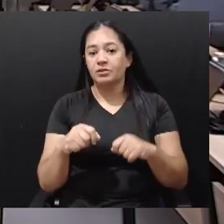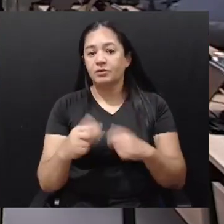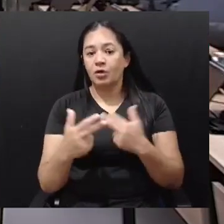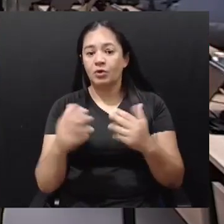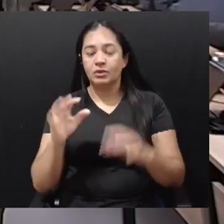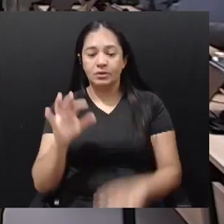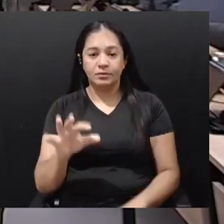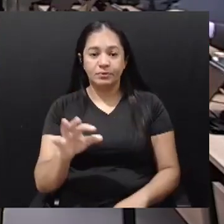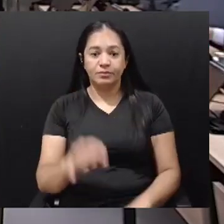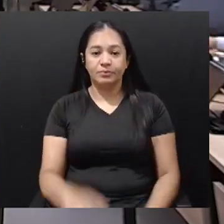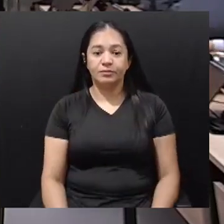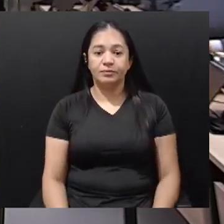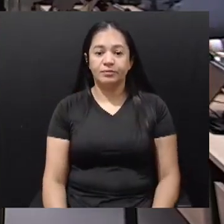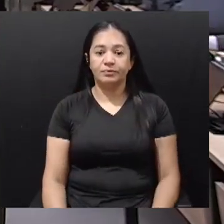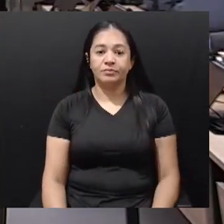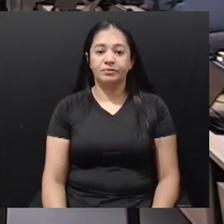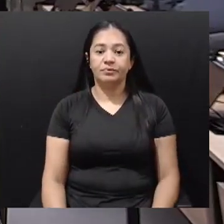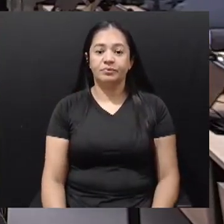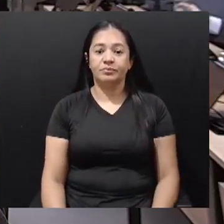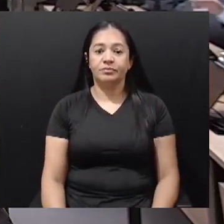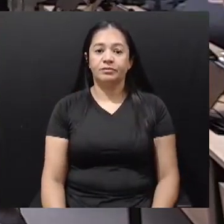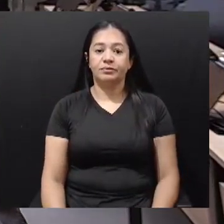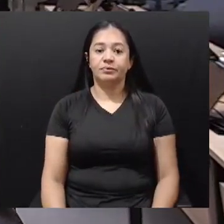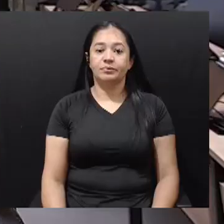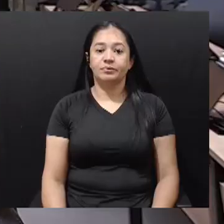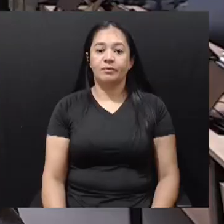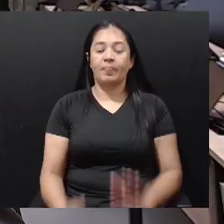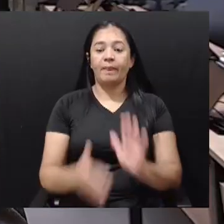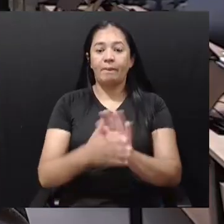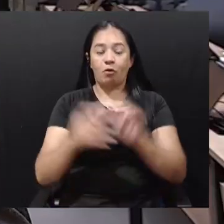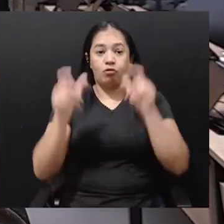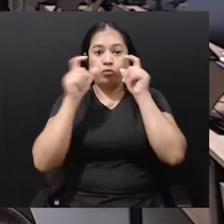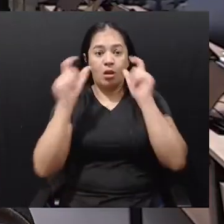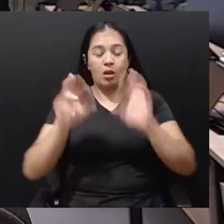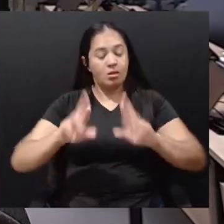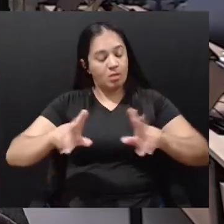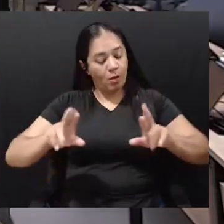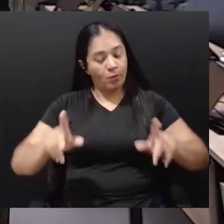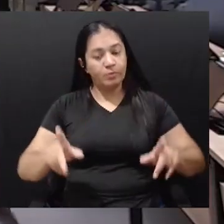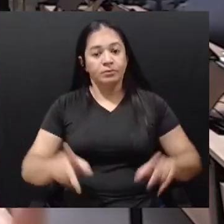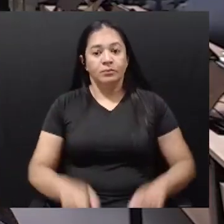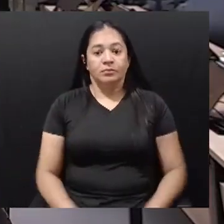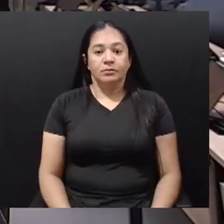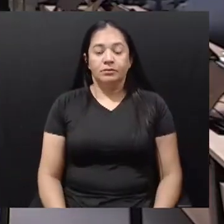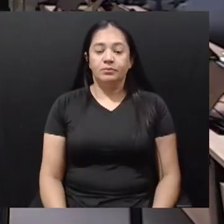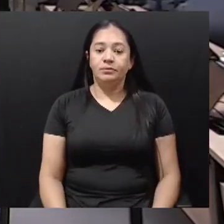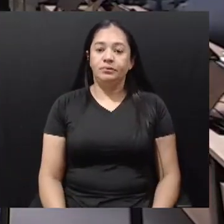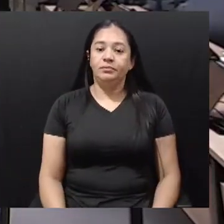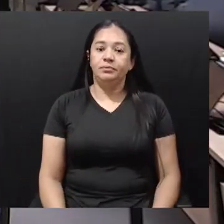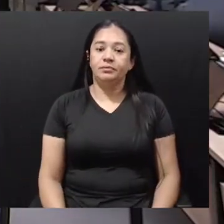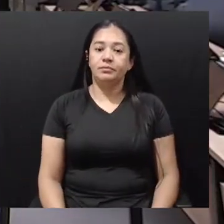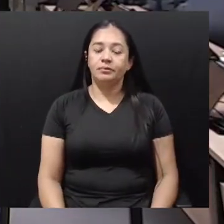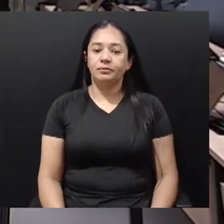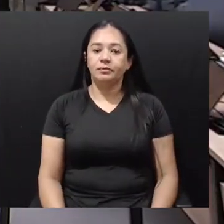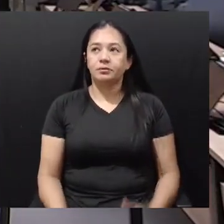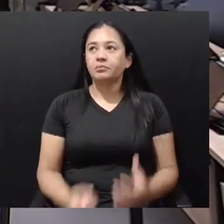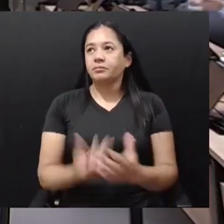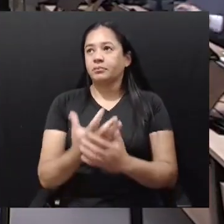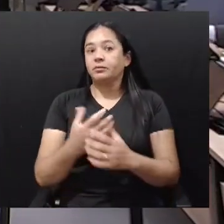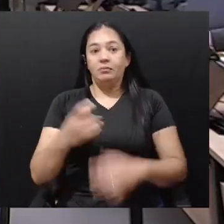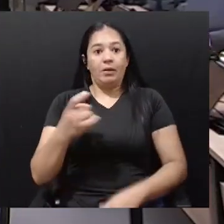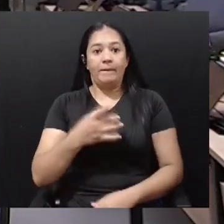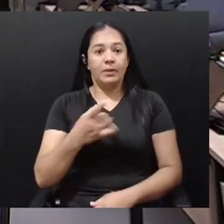proposta alarmista e que pretende criar pânico, porque nós não temos